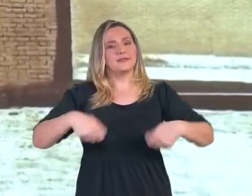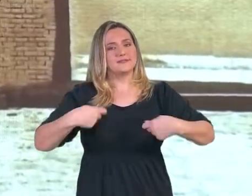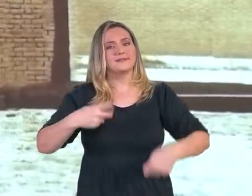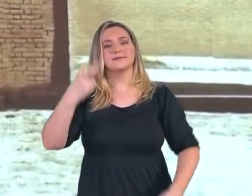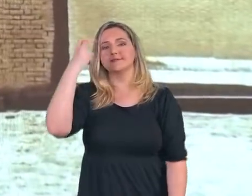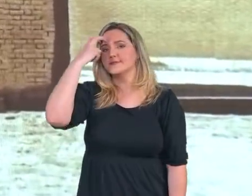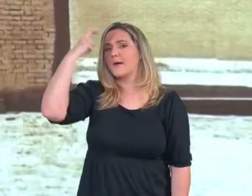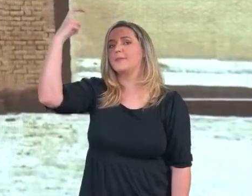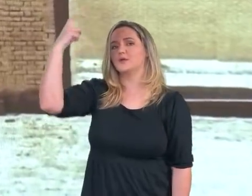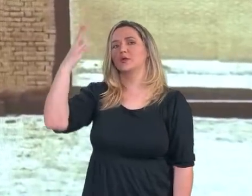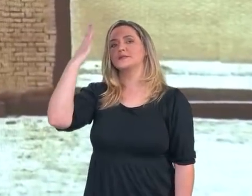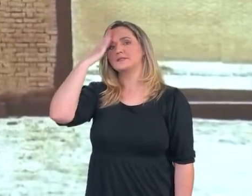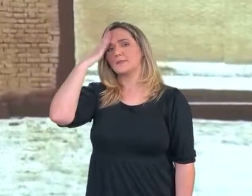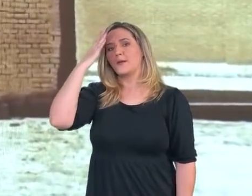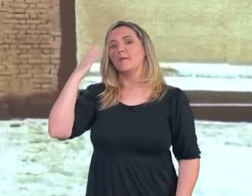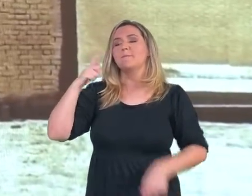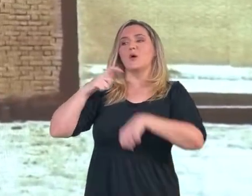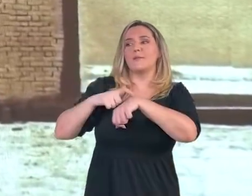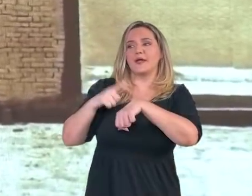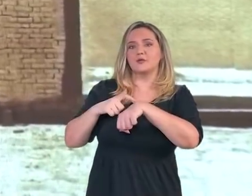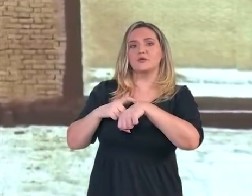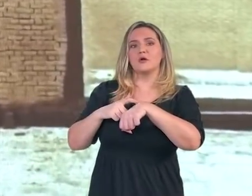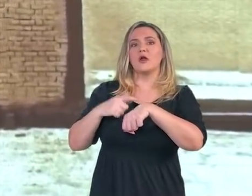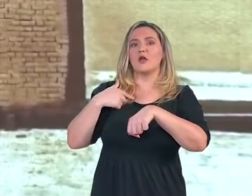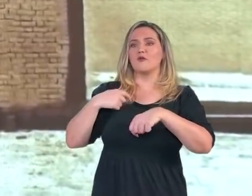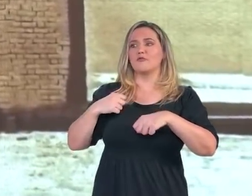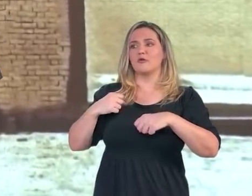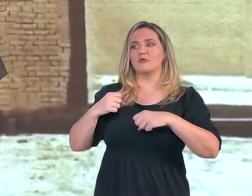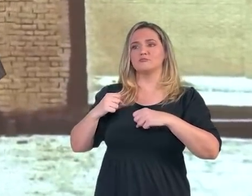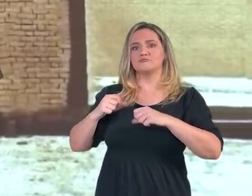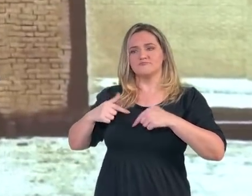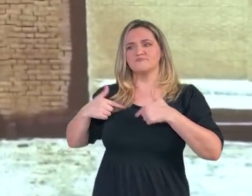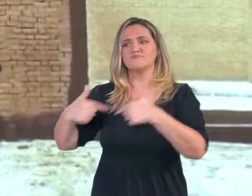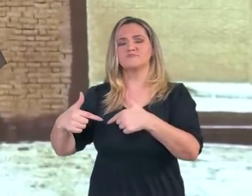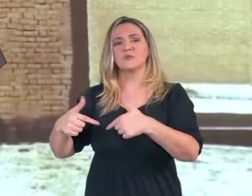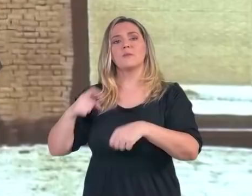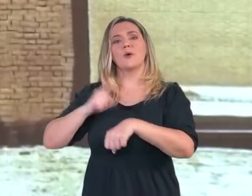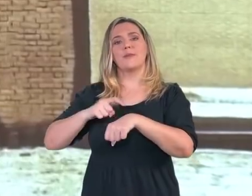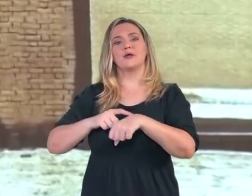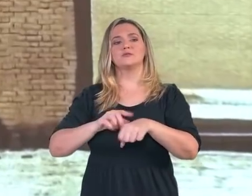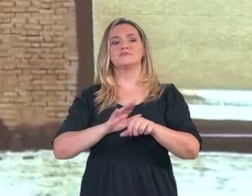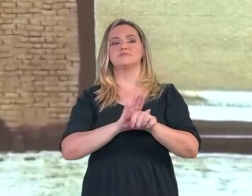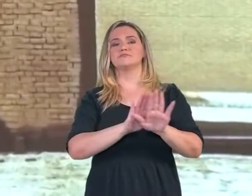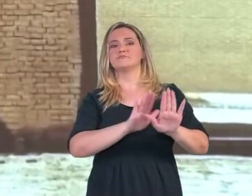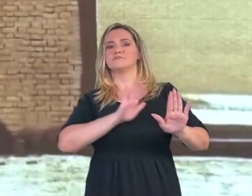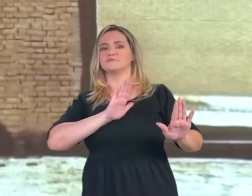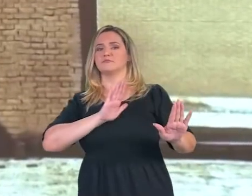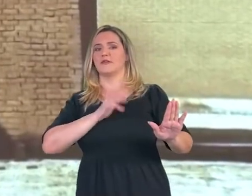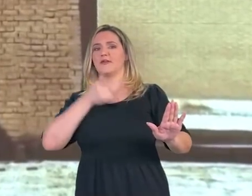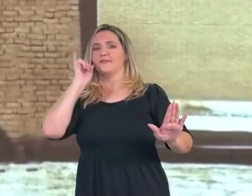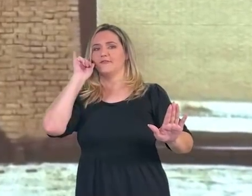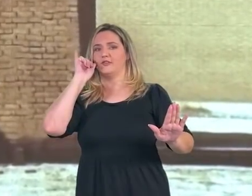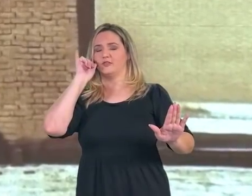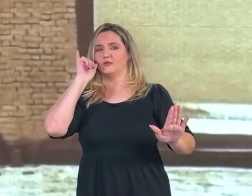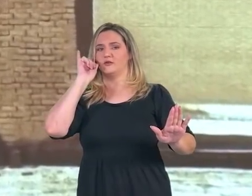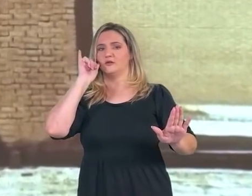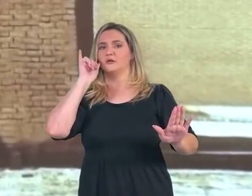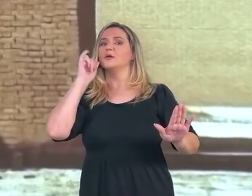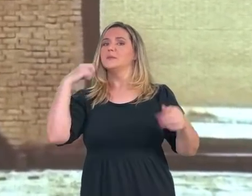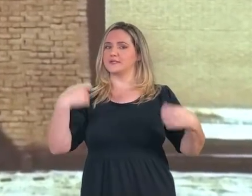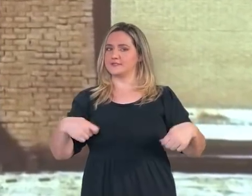em que momentos devemos recuar e em que momentos precisamos nos posicionar sem negociações, ou